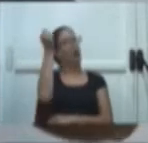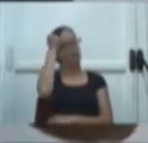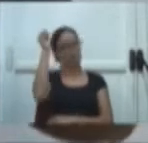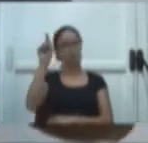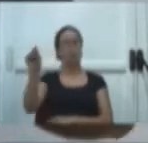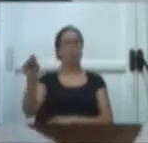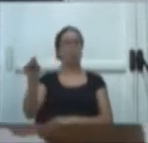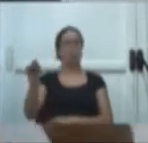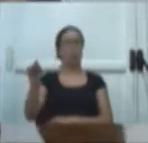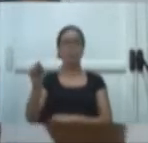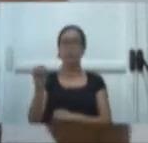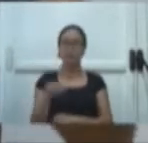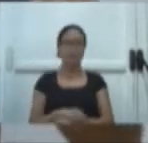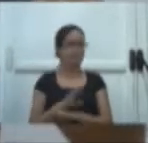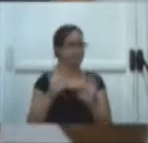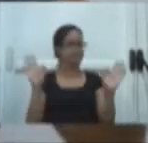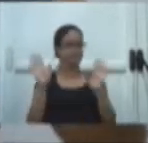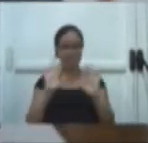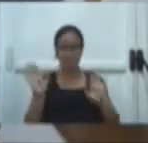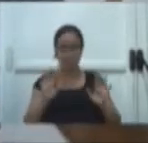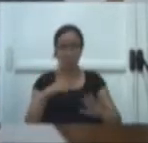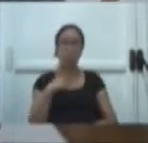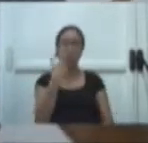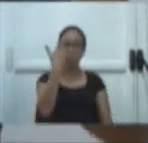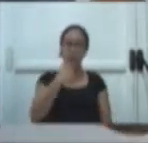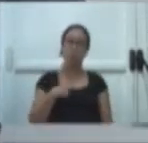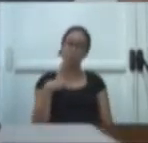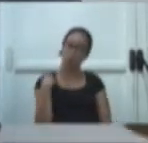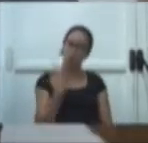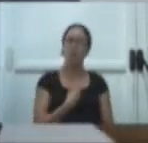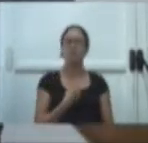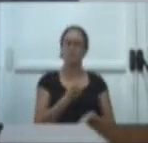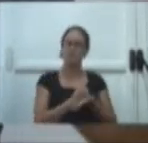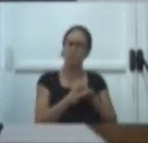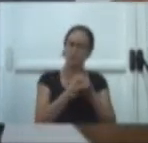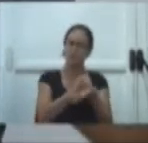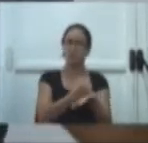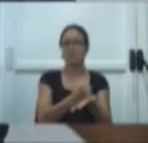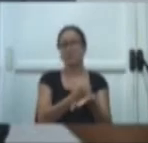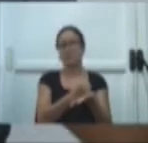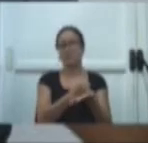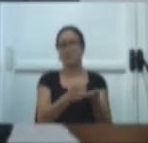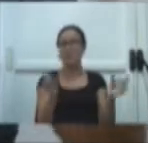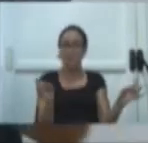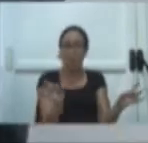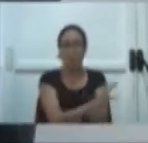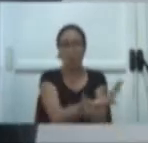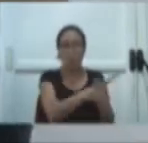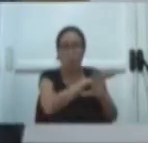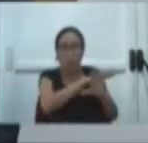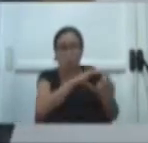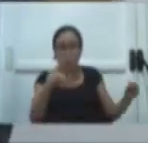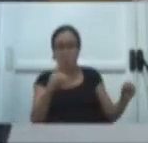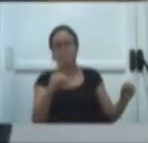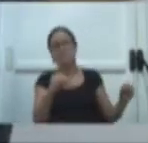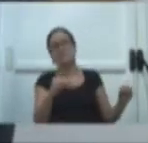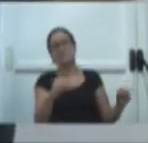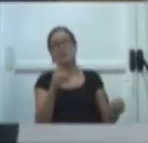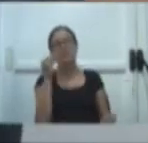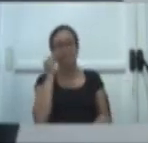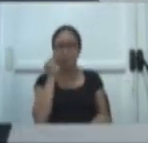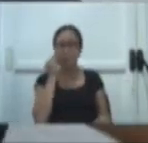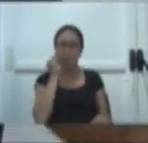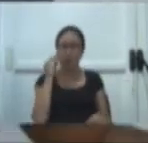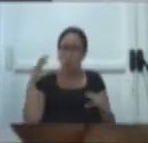liquidar esse mosquito. Se todos nós fizermos isso, nós vamos liquidar essa história em uma semana. Agora, se nós